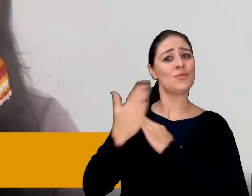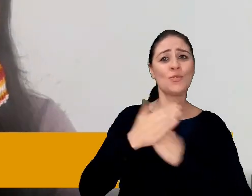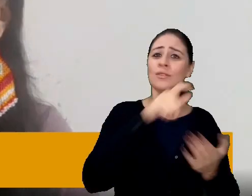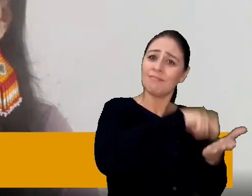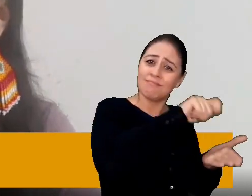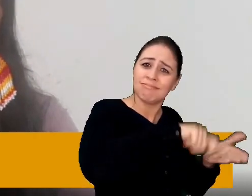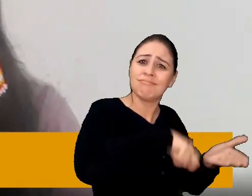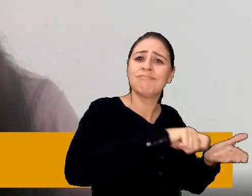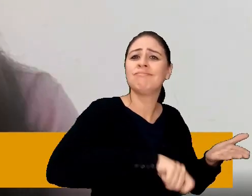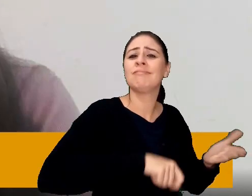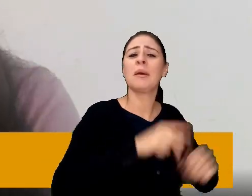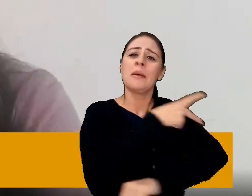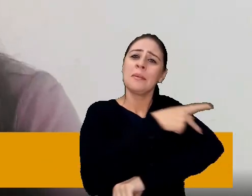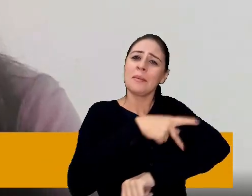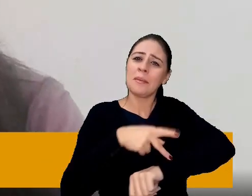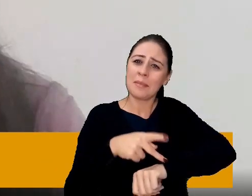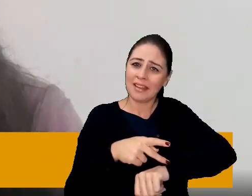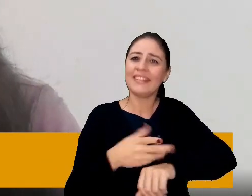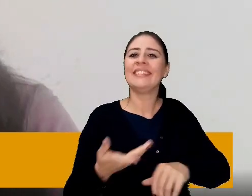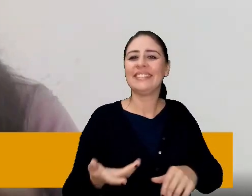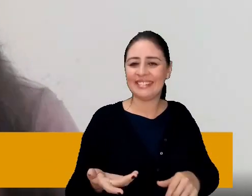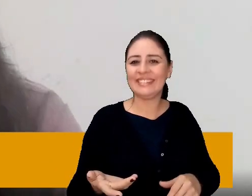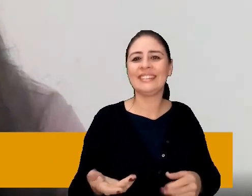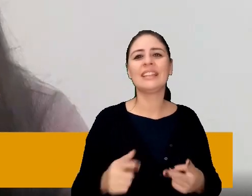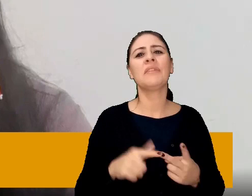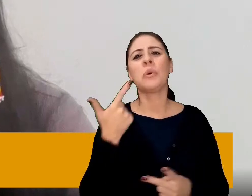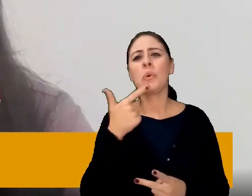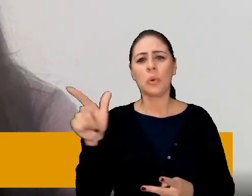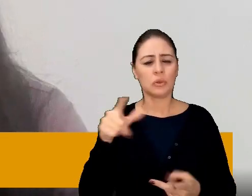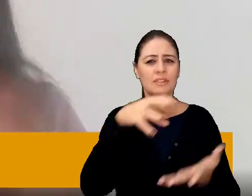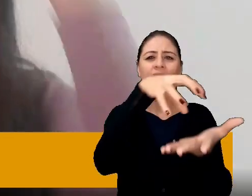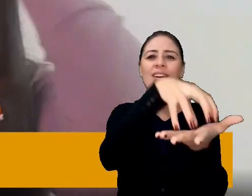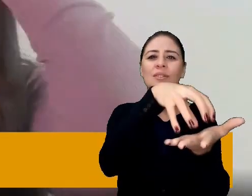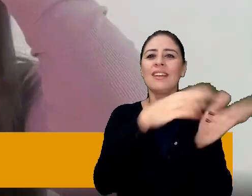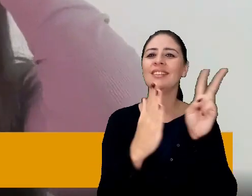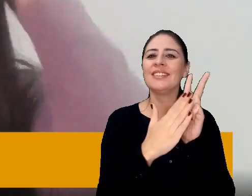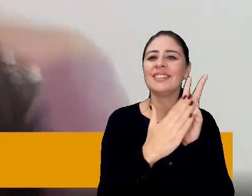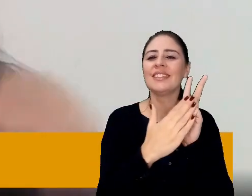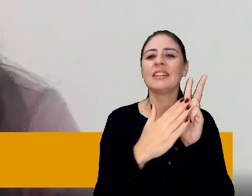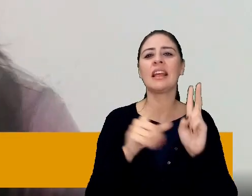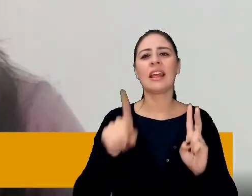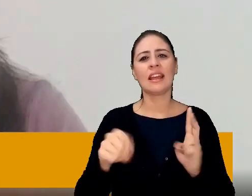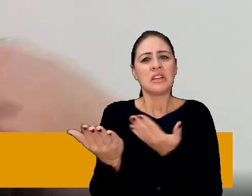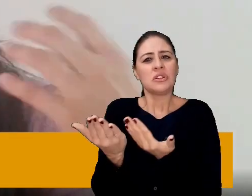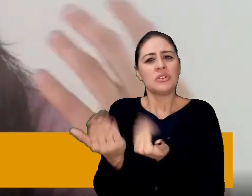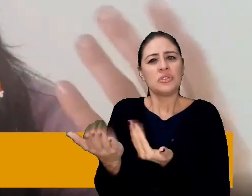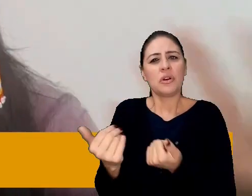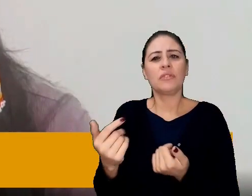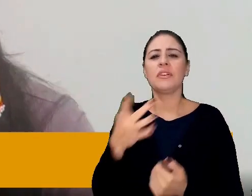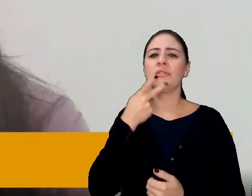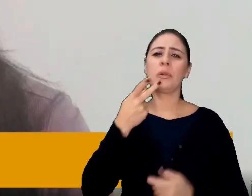não tem? Sabe? E as crianças ajudarem a reconstruir esse PP, né? Esse PPP. Então, teve outra aldeia